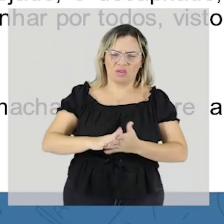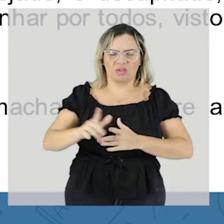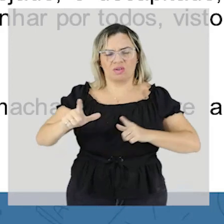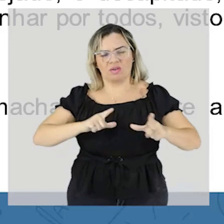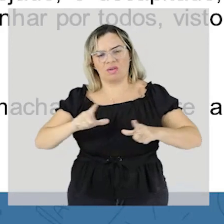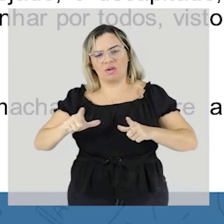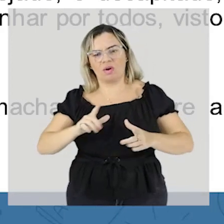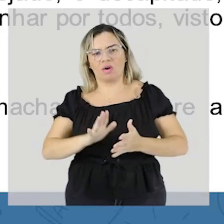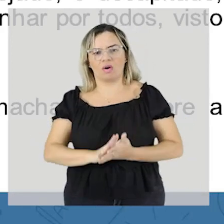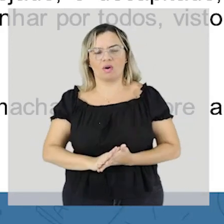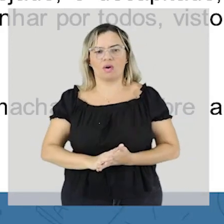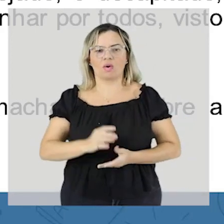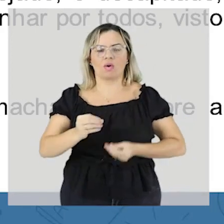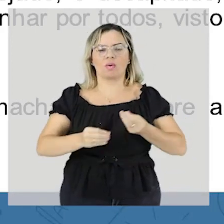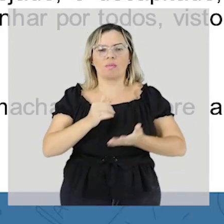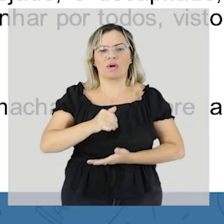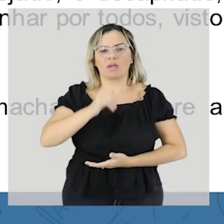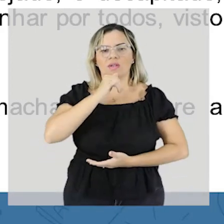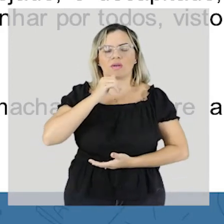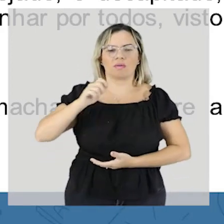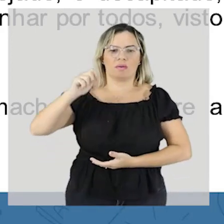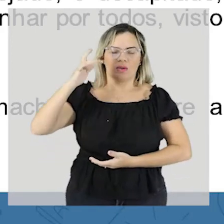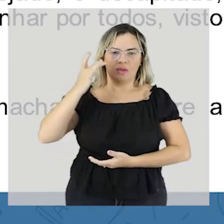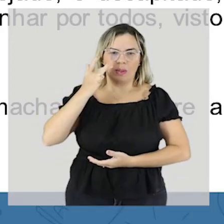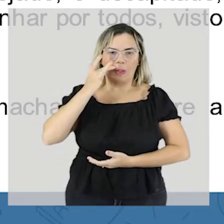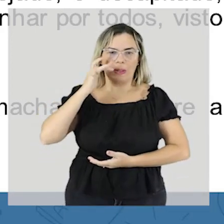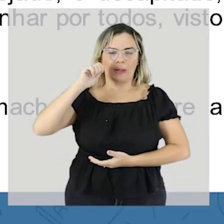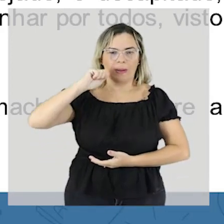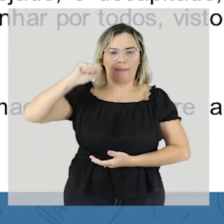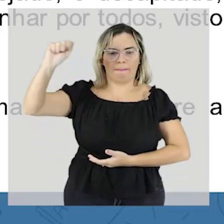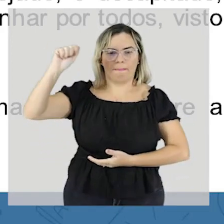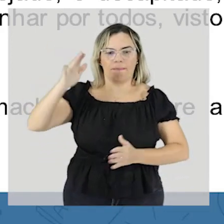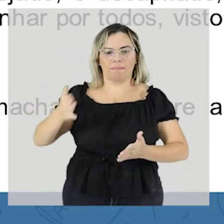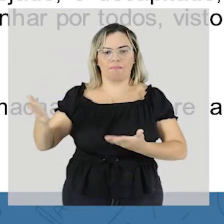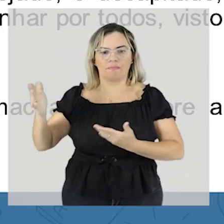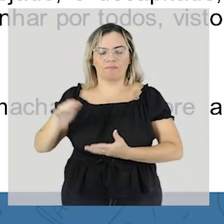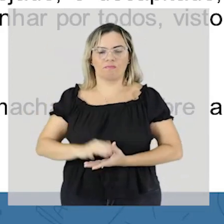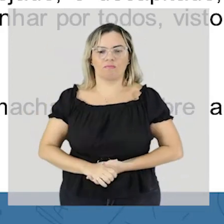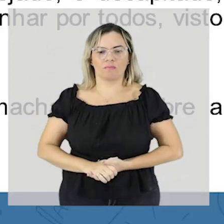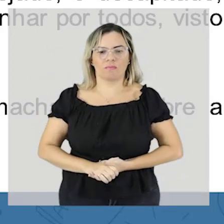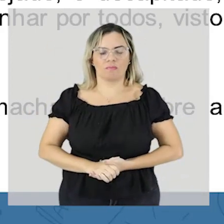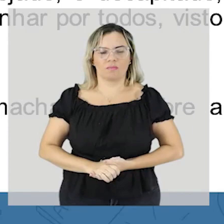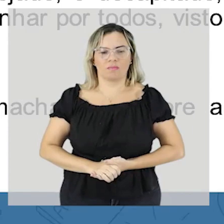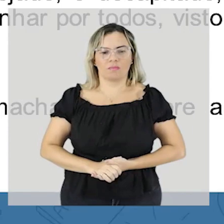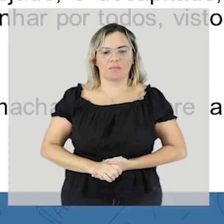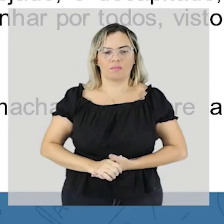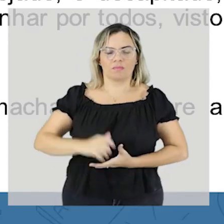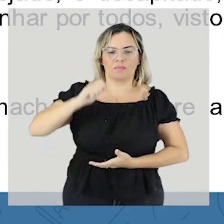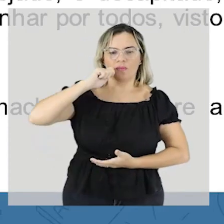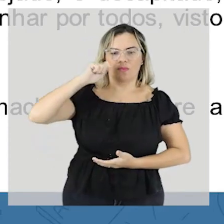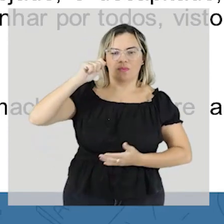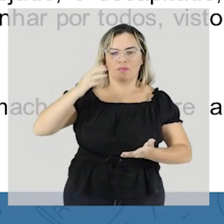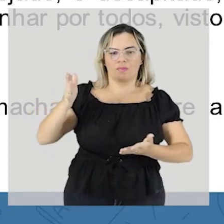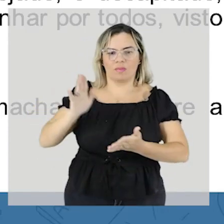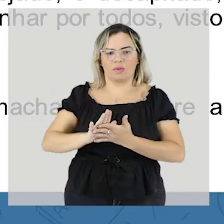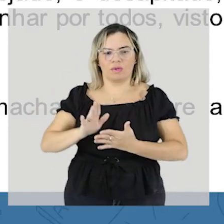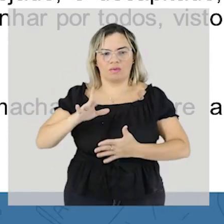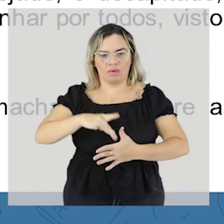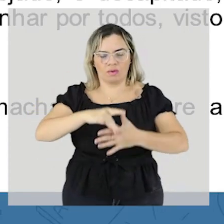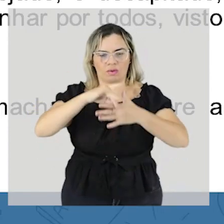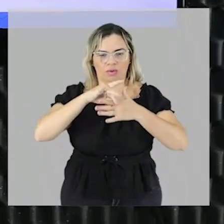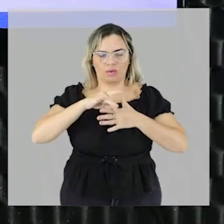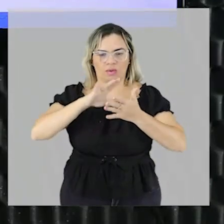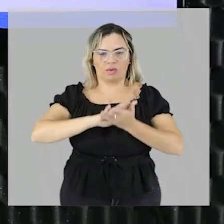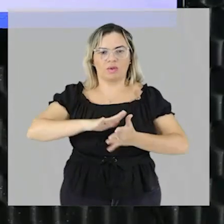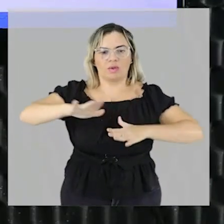como dentista também. O principal dos Inconfidentes, que ele foi o líder do movimento,